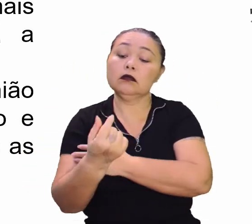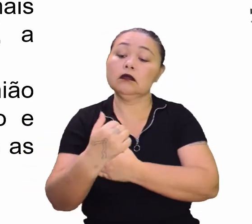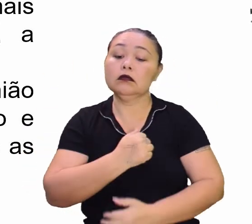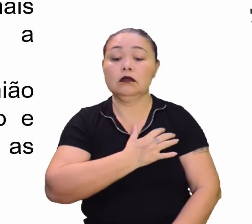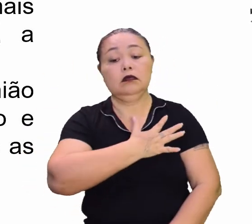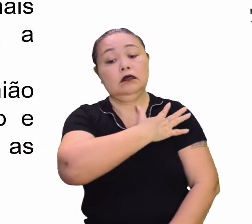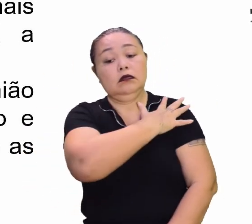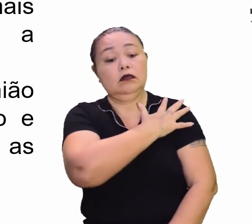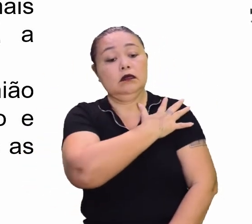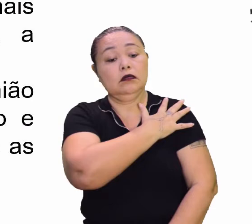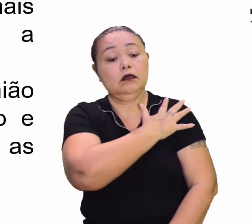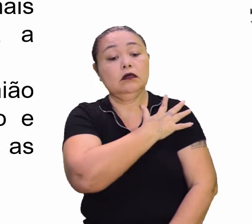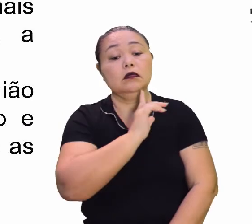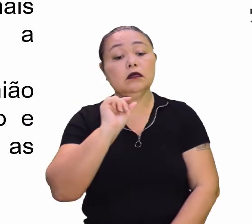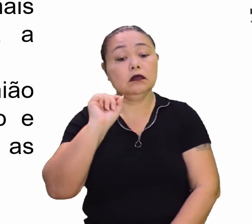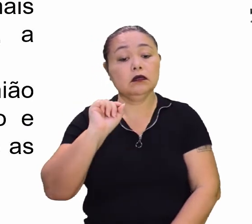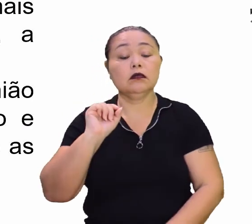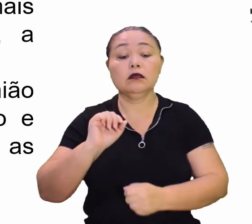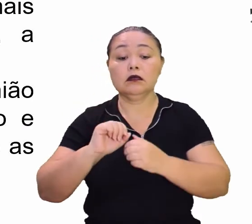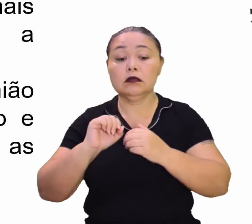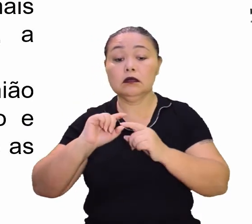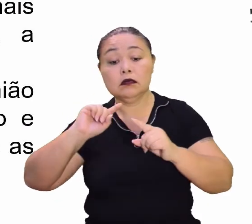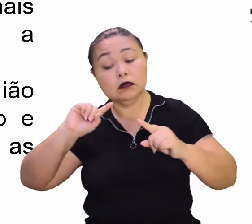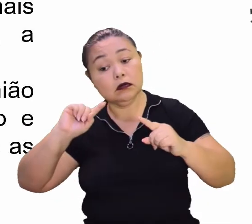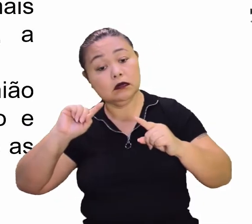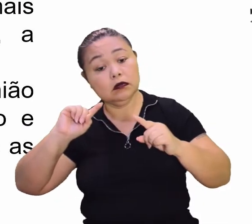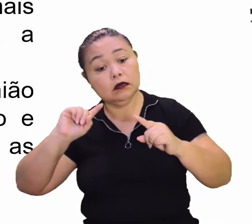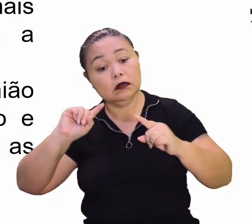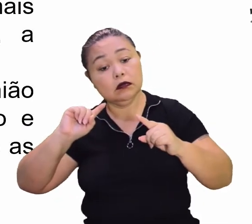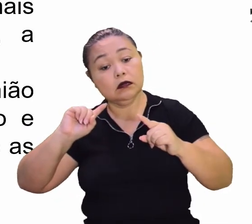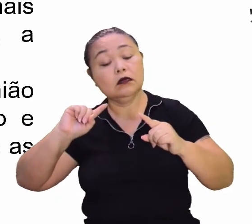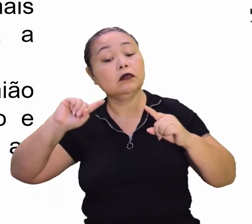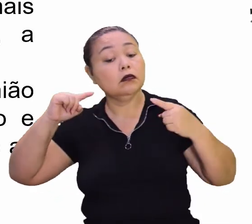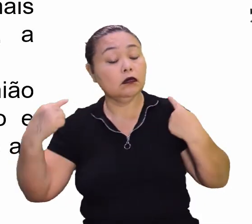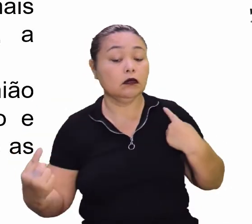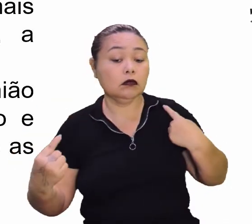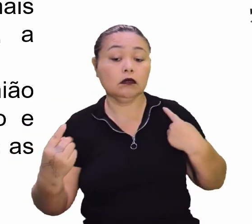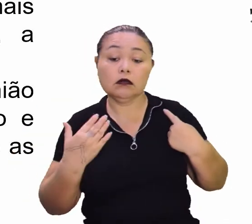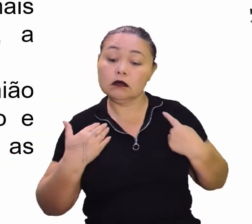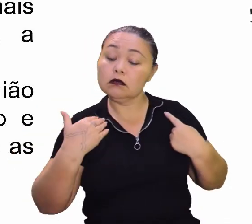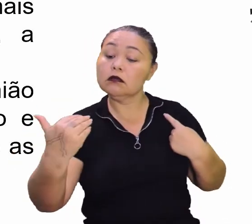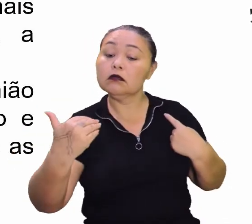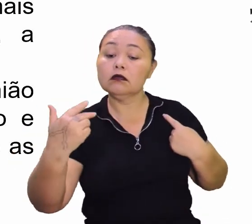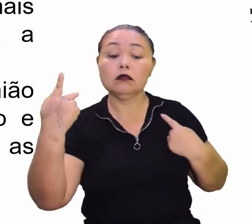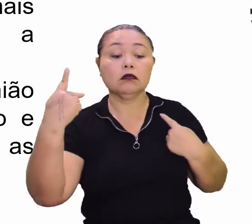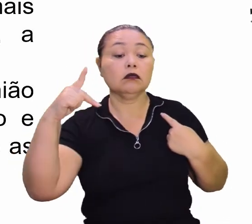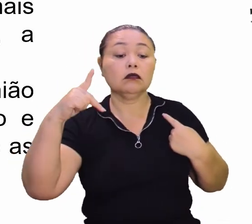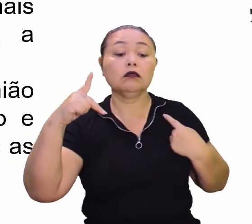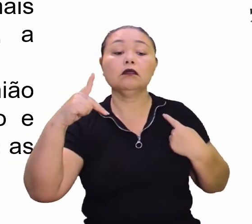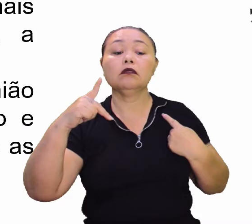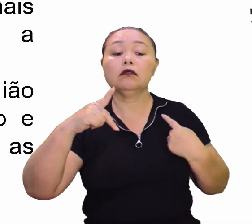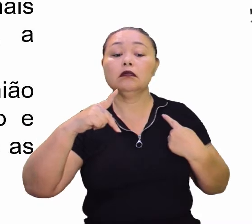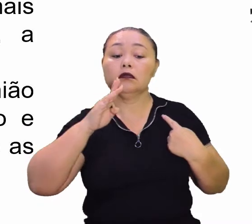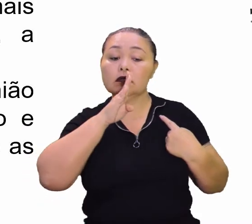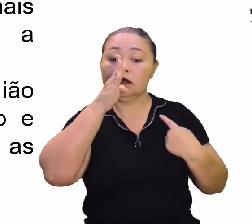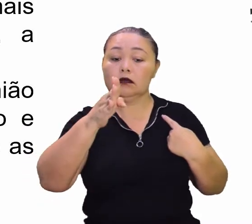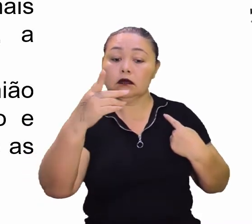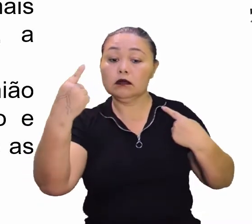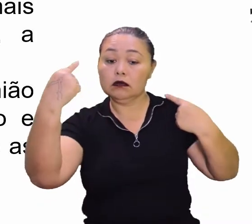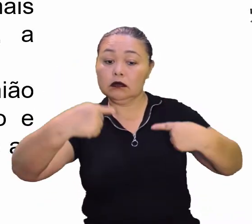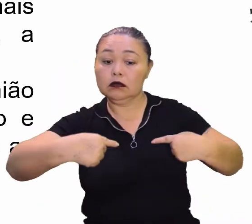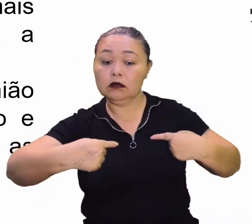questões econômico-militares, o que a faz se opor frontalmente aos seus mais